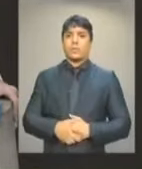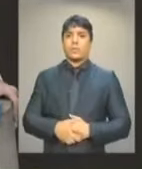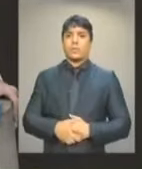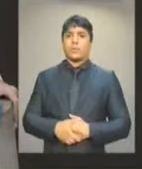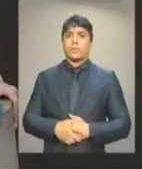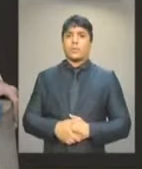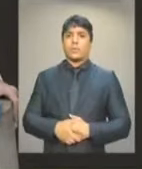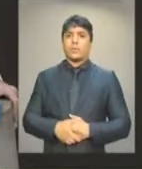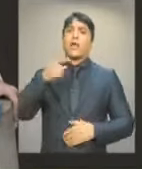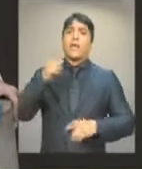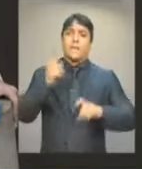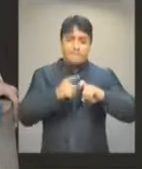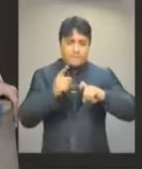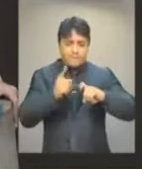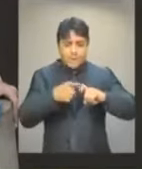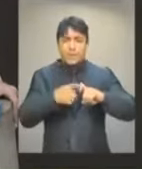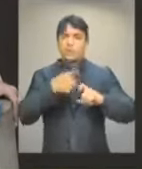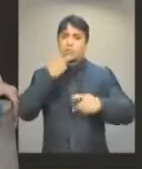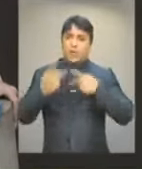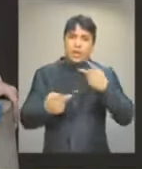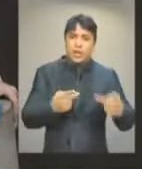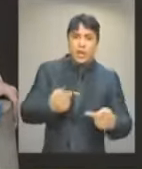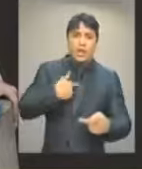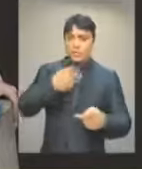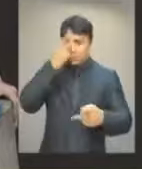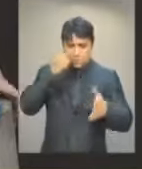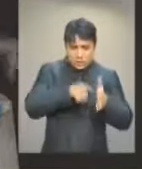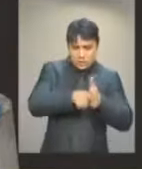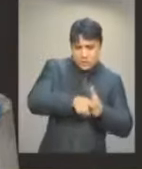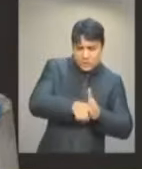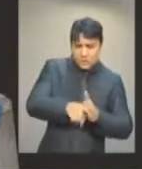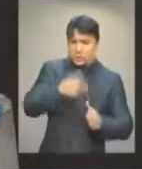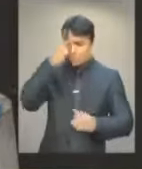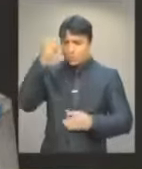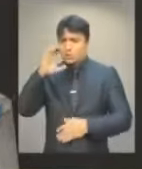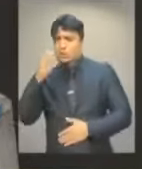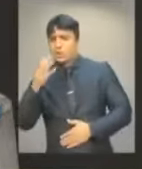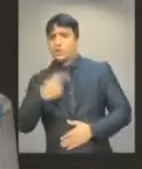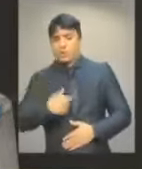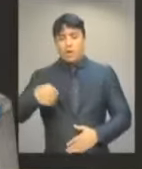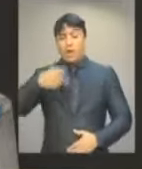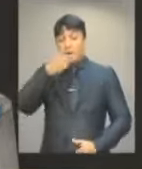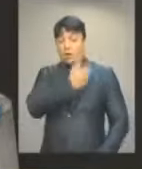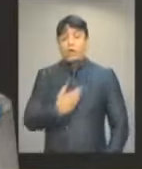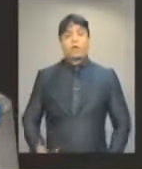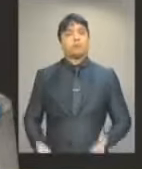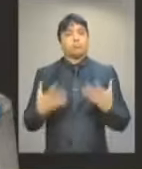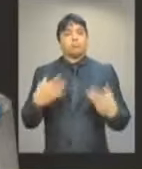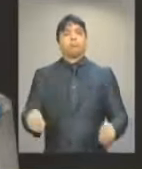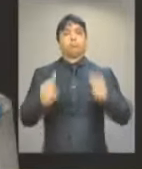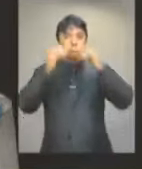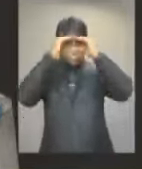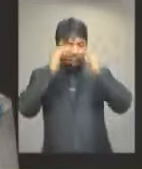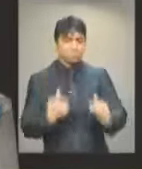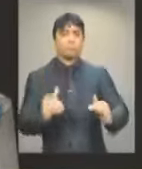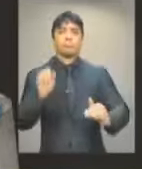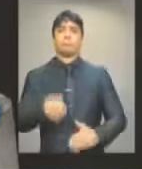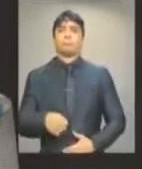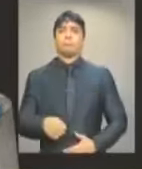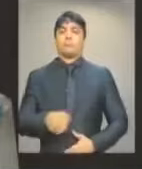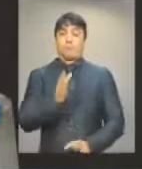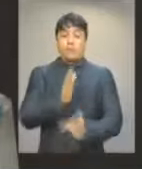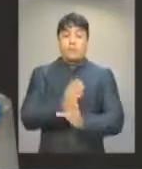médicos, ouvir a ciência, ouvir quem pesquisa, valorizar aqueles profissionais que